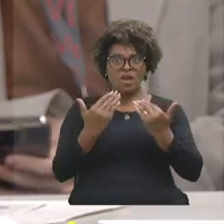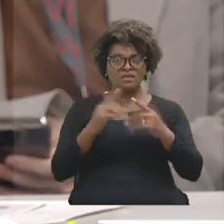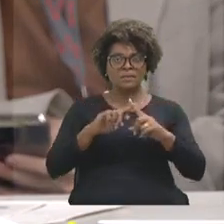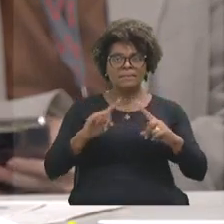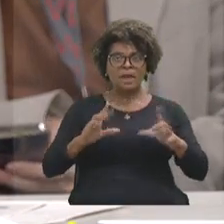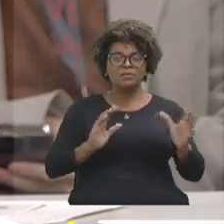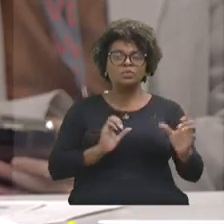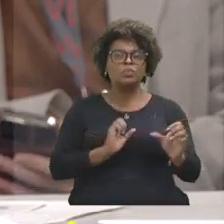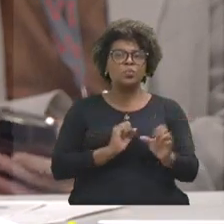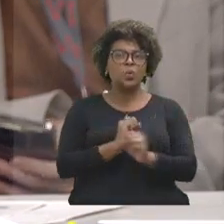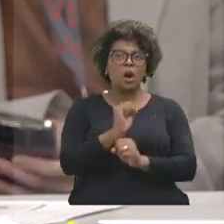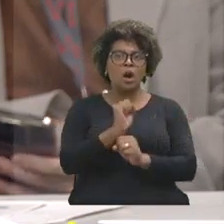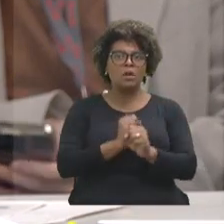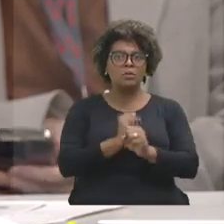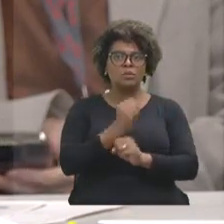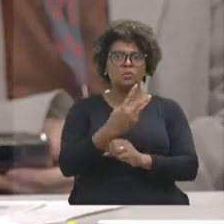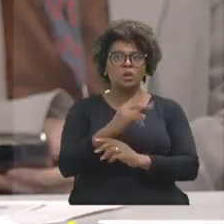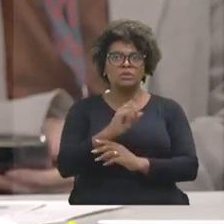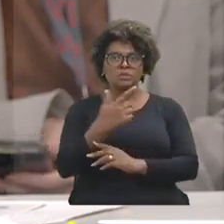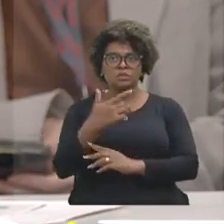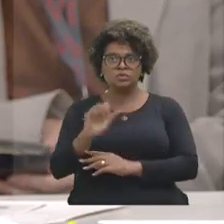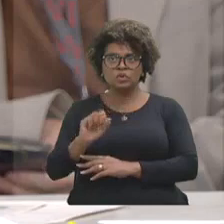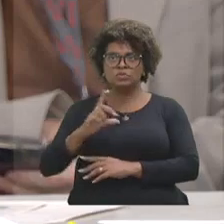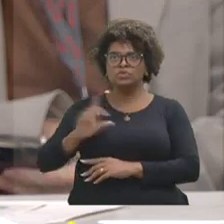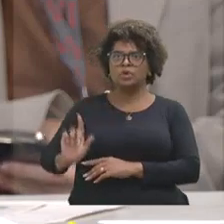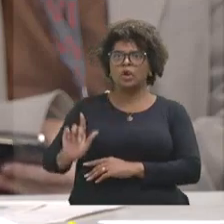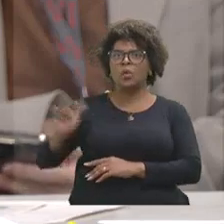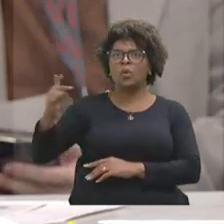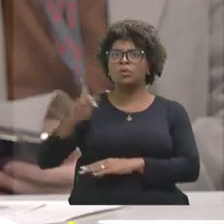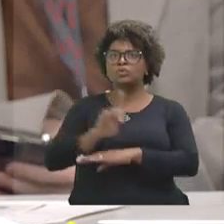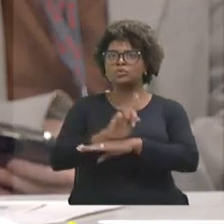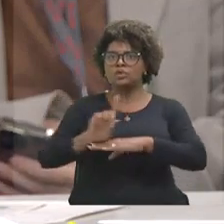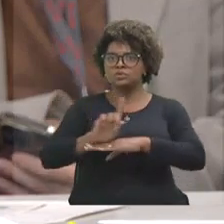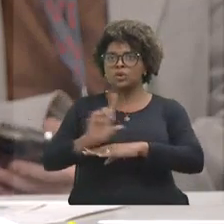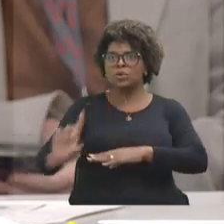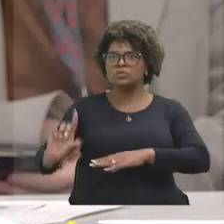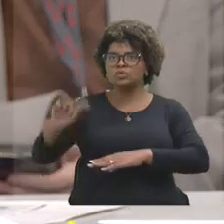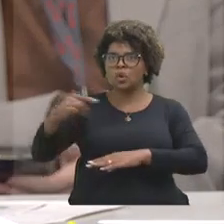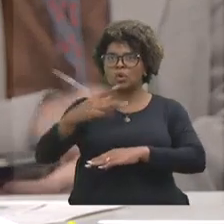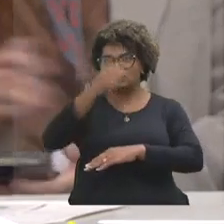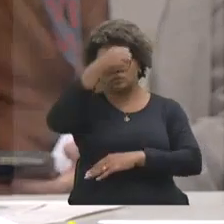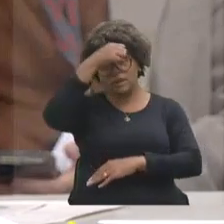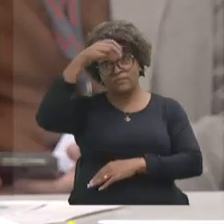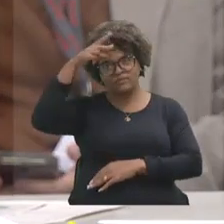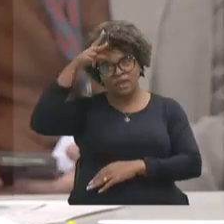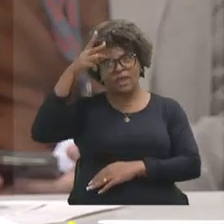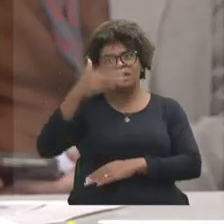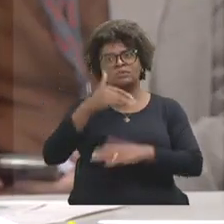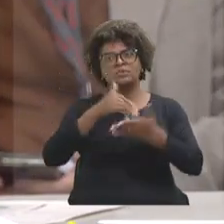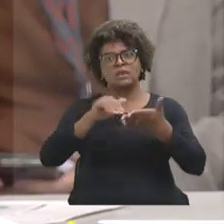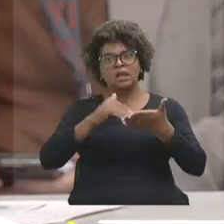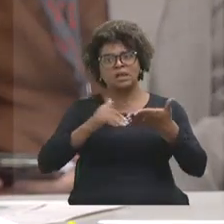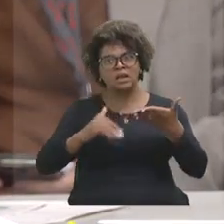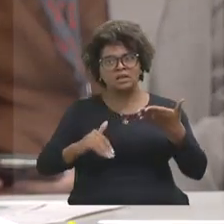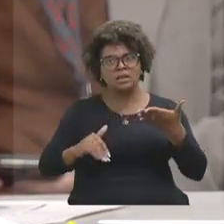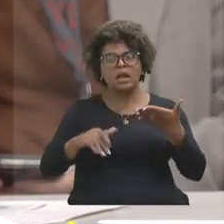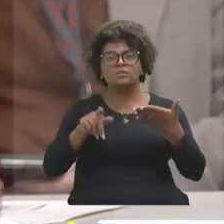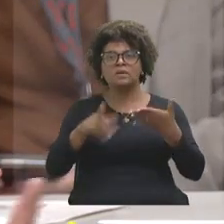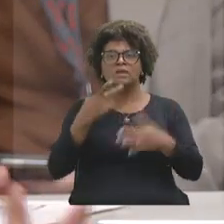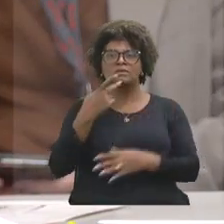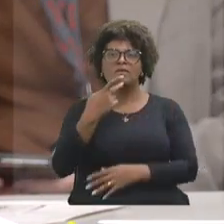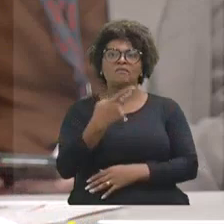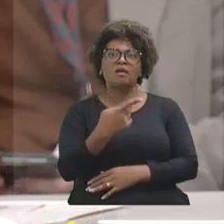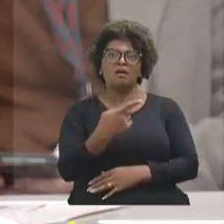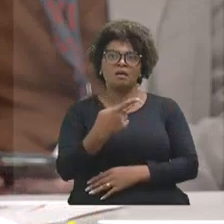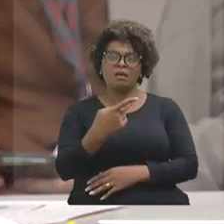2018 obviamente eram outros gestores provavelmente outros prefeitos outros secretários este essa discussão foi